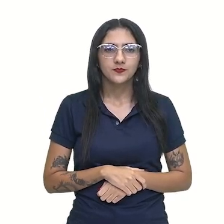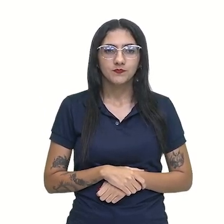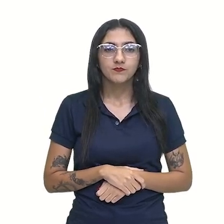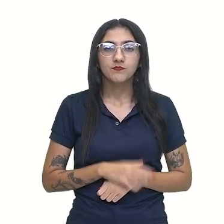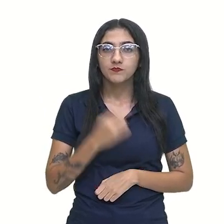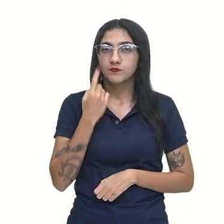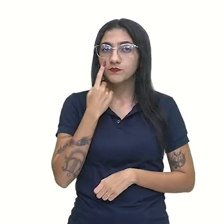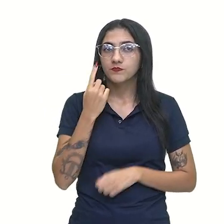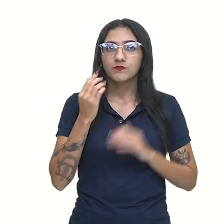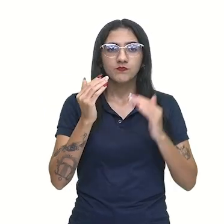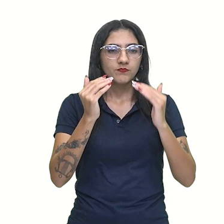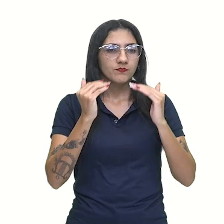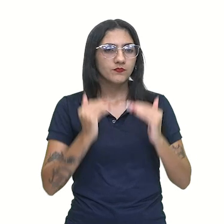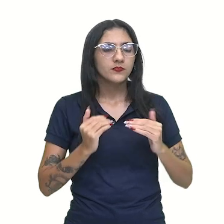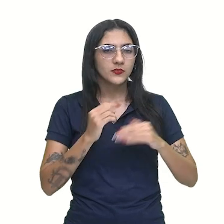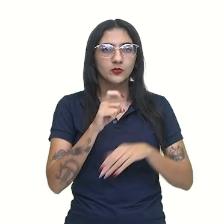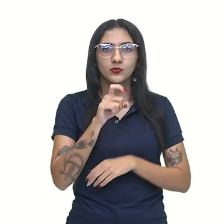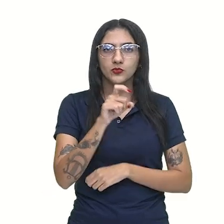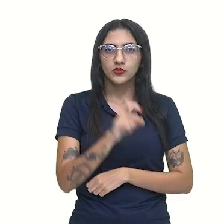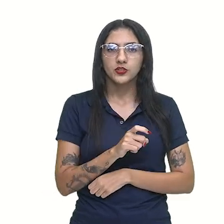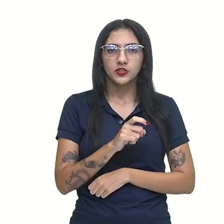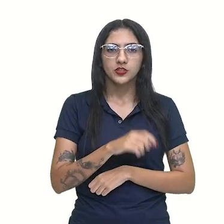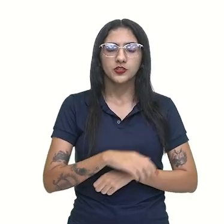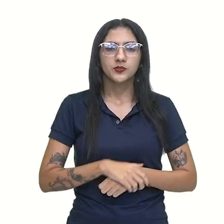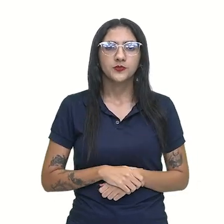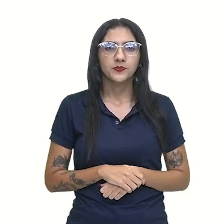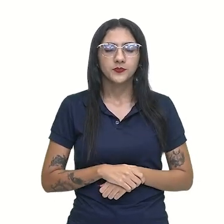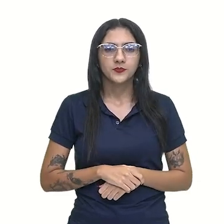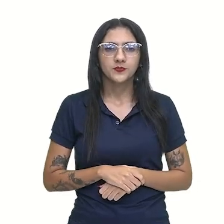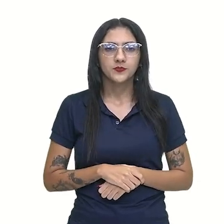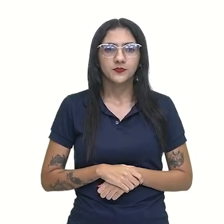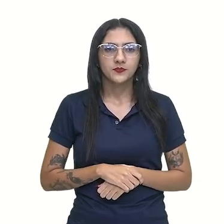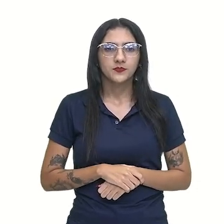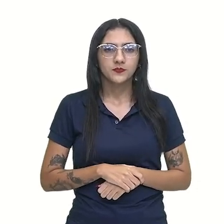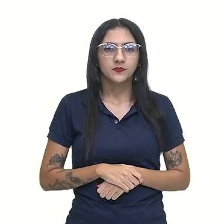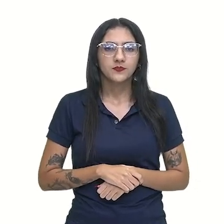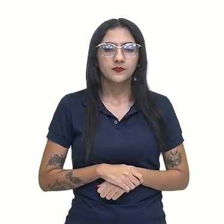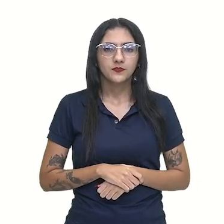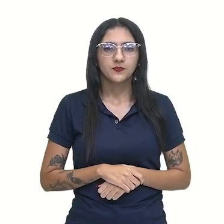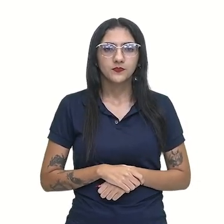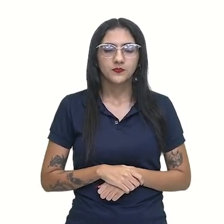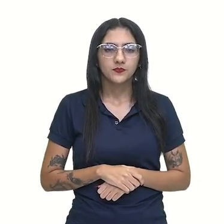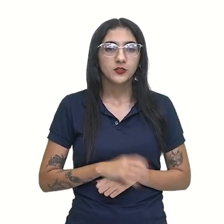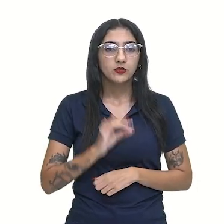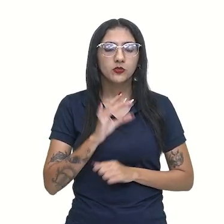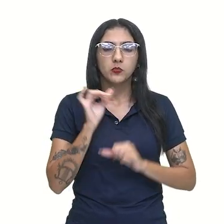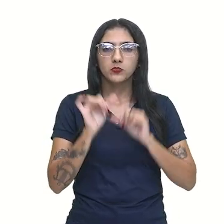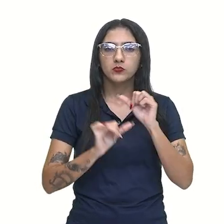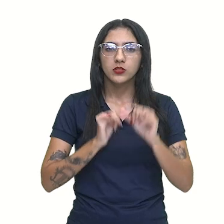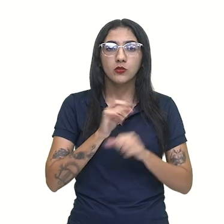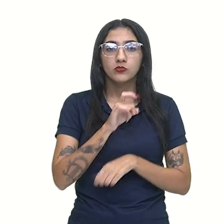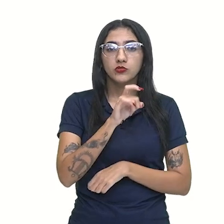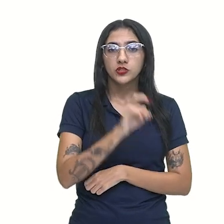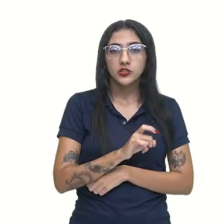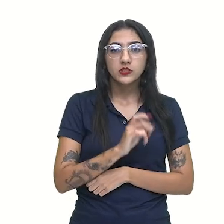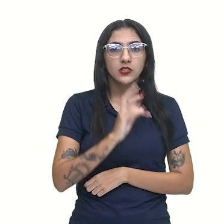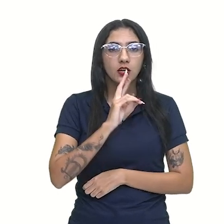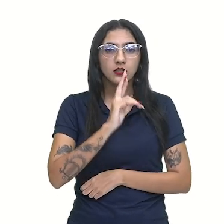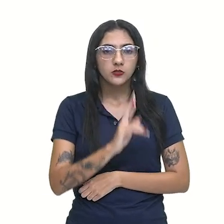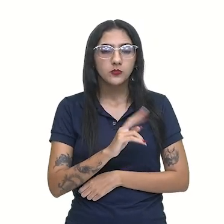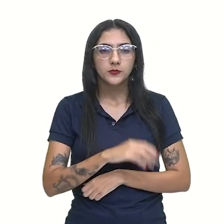nosso x do vértice, negativo com negativo, resultado positivo. O x do vértice, então, é